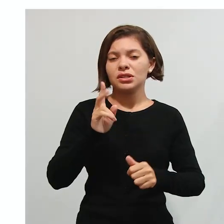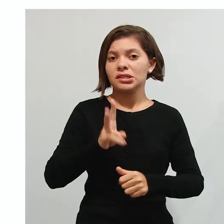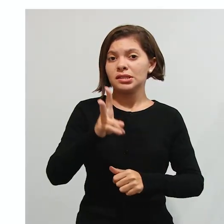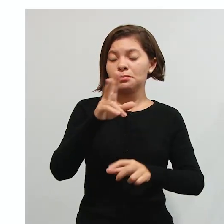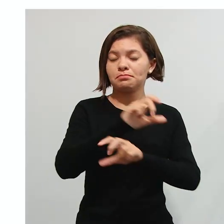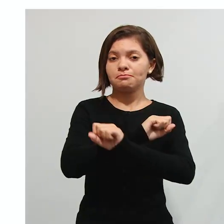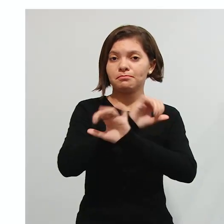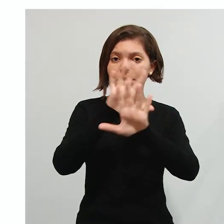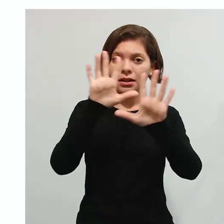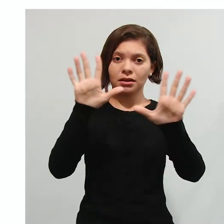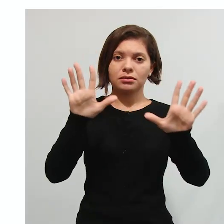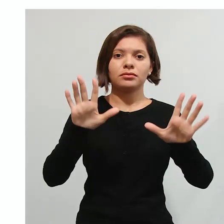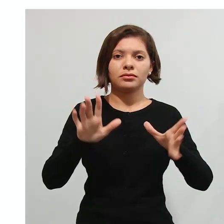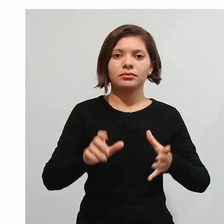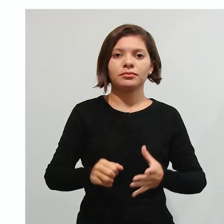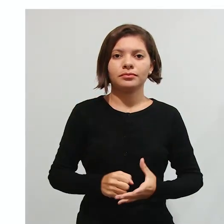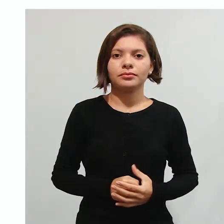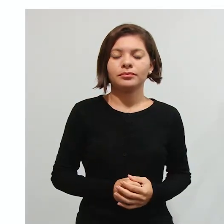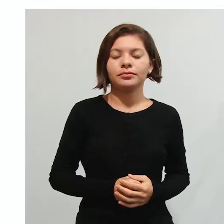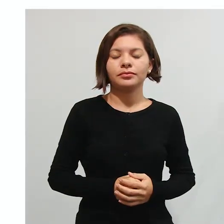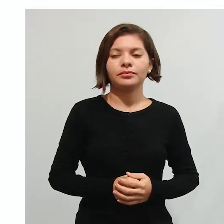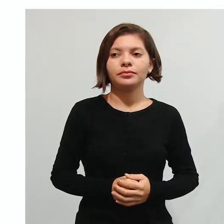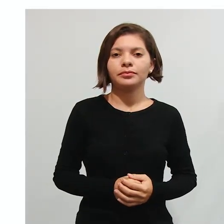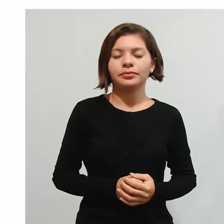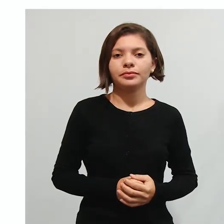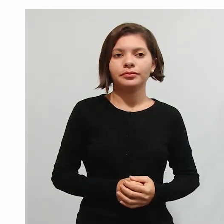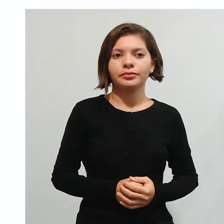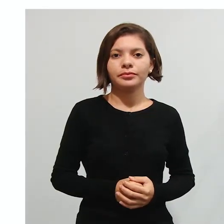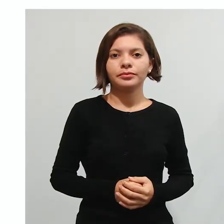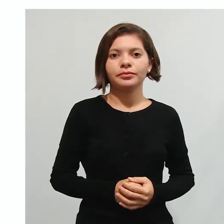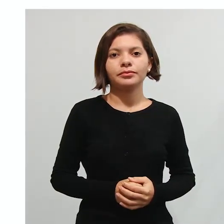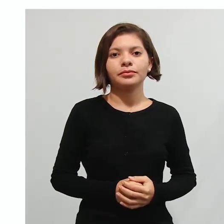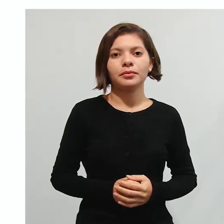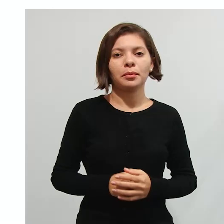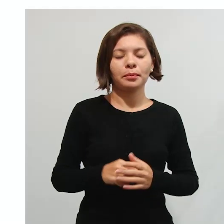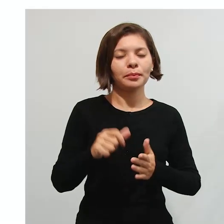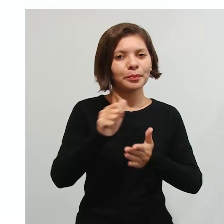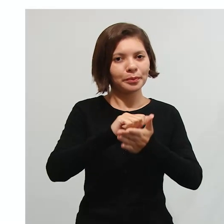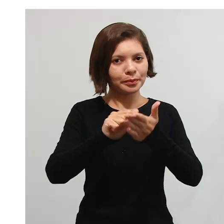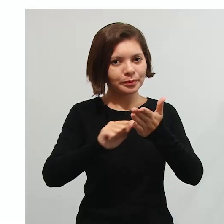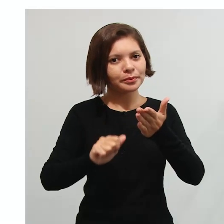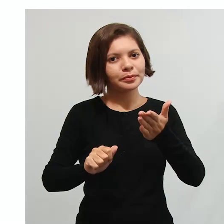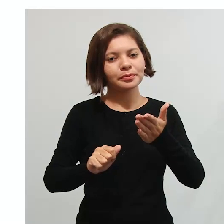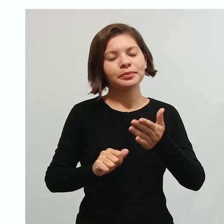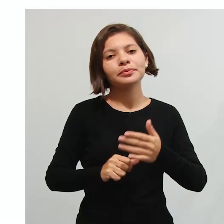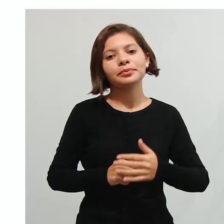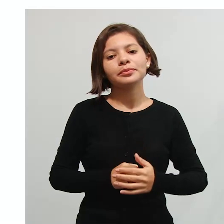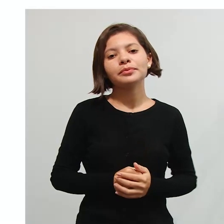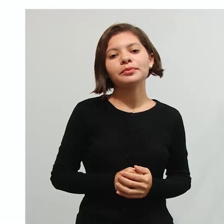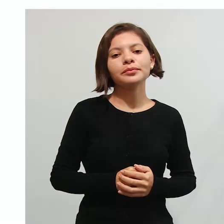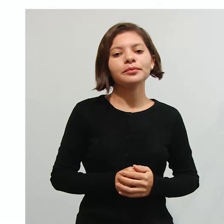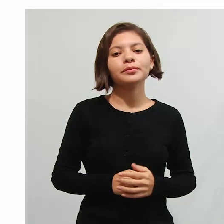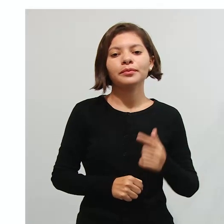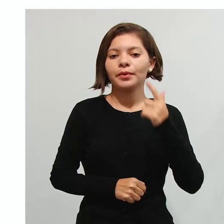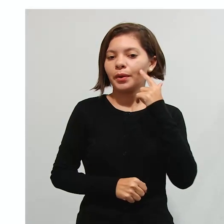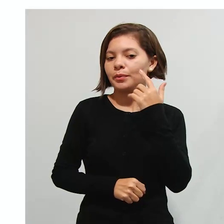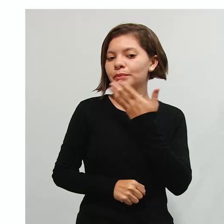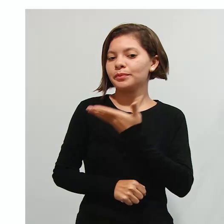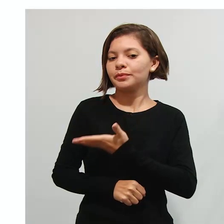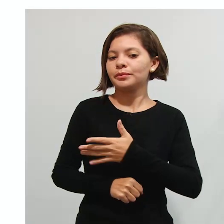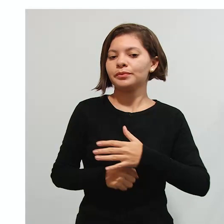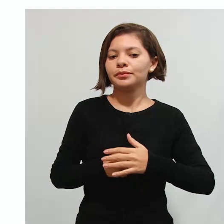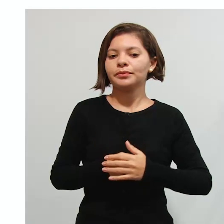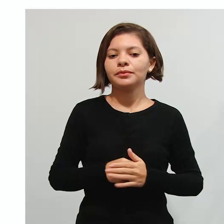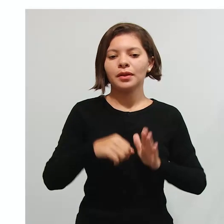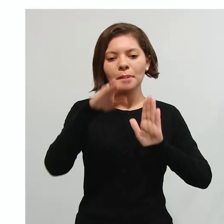ter sempre bastante clareza né ã na hora de de escrever